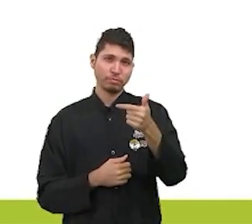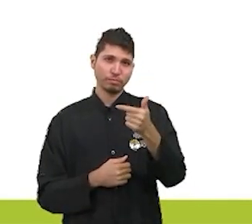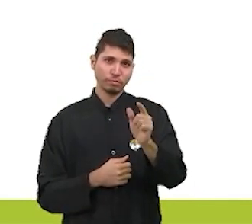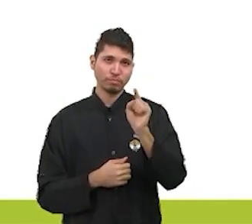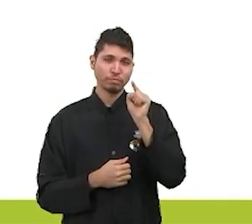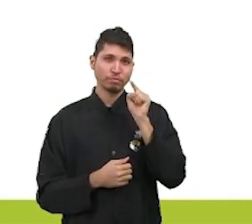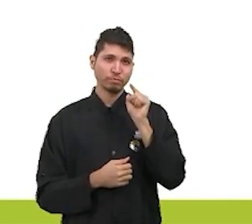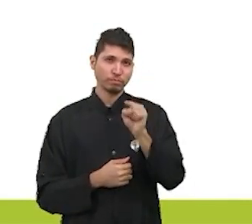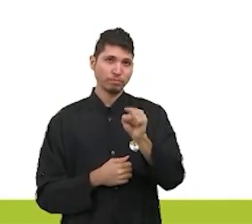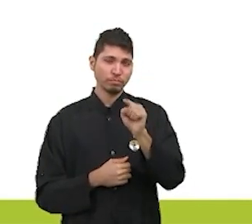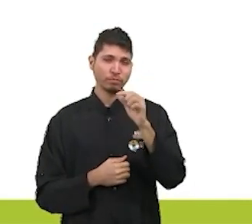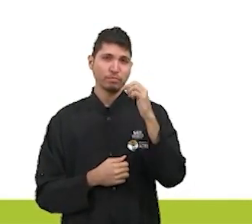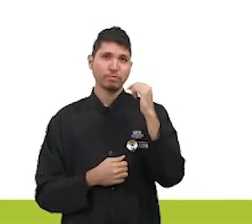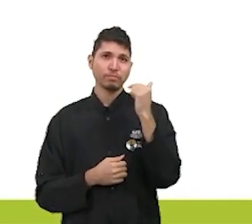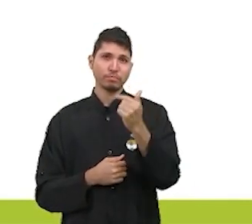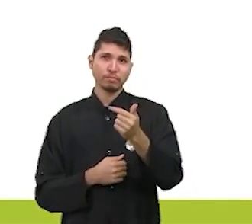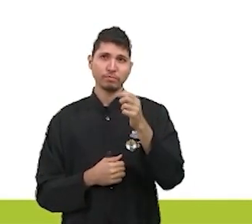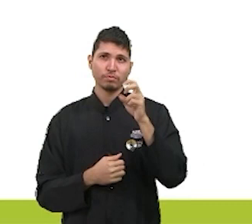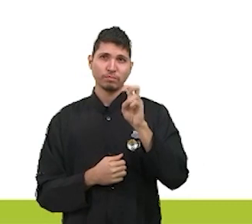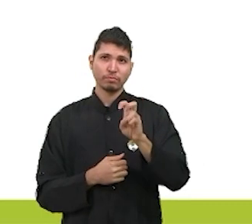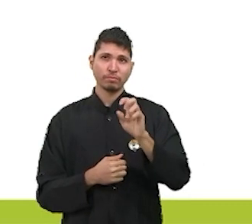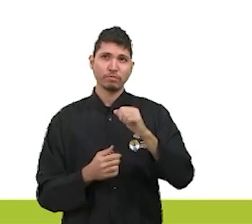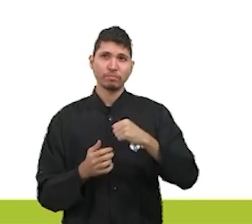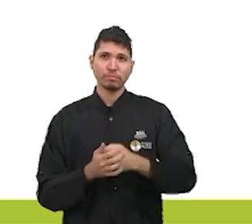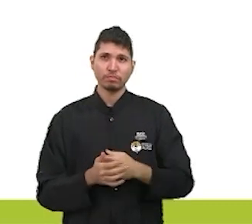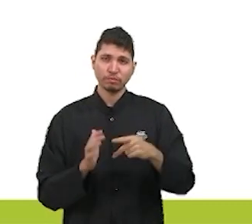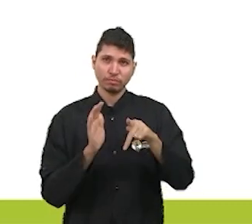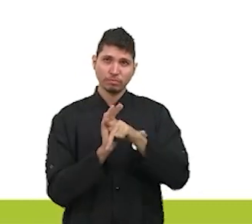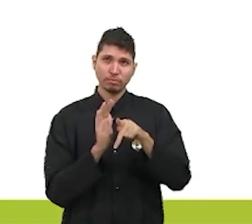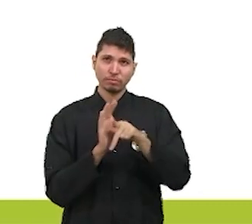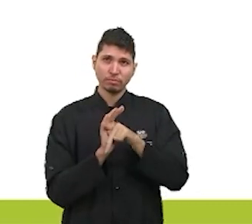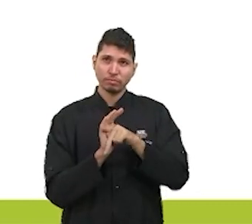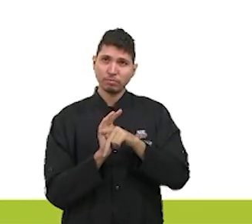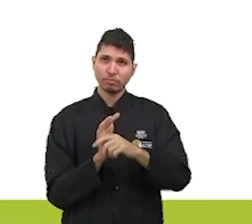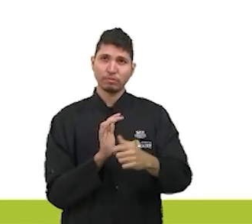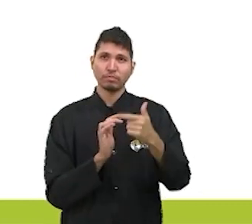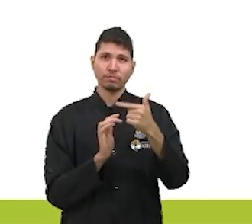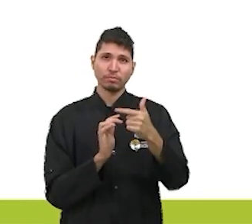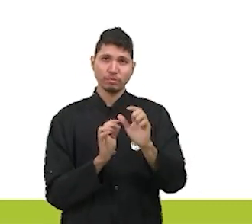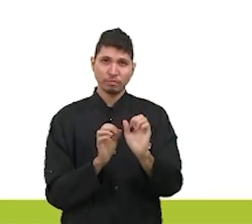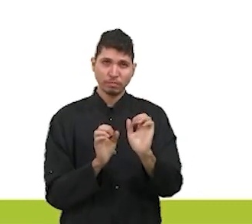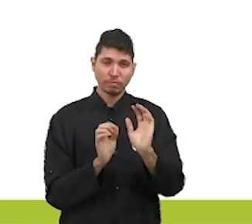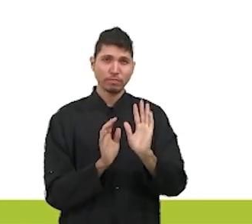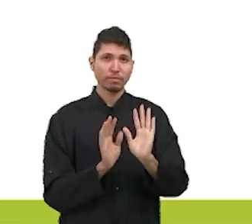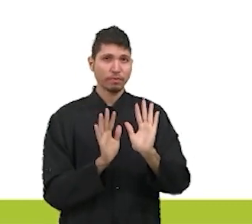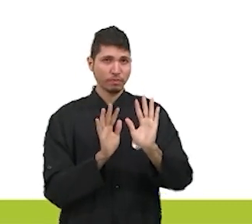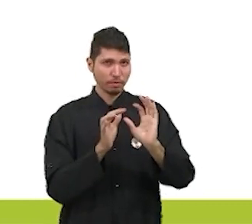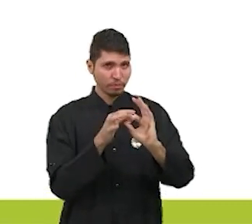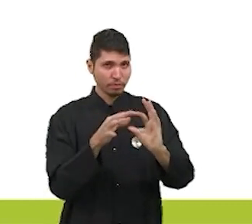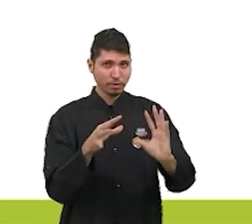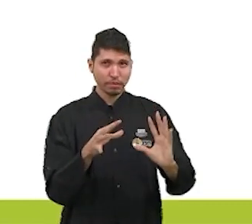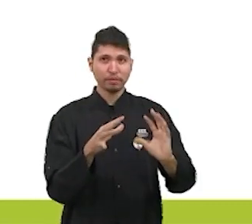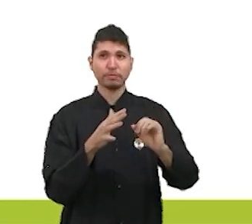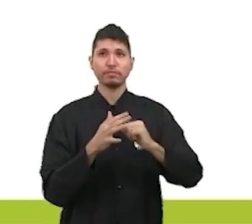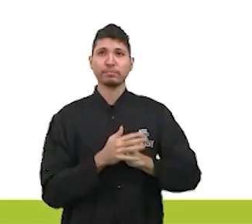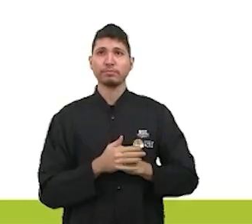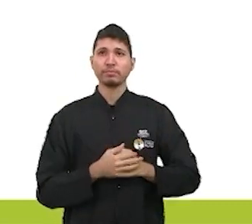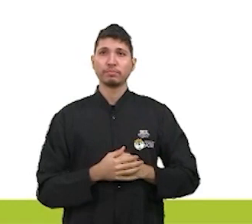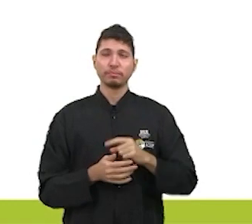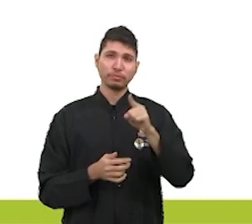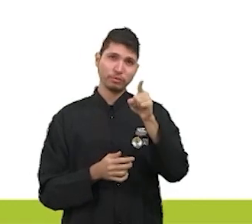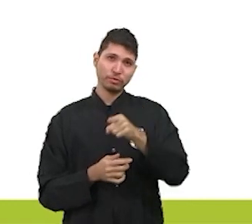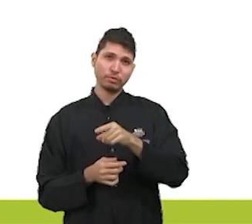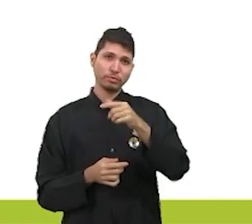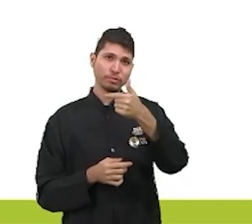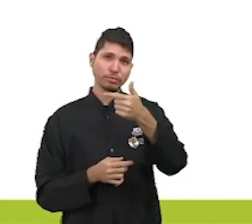tá bom? Pela propriedade, o 2 fica e o 25 eu vou extrair a raiz. Qual a raiz quadrada de 25? É